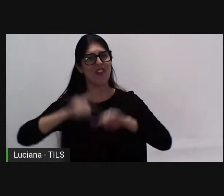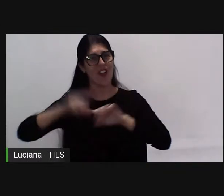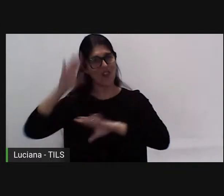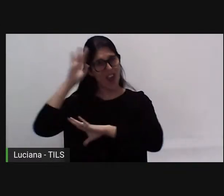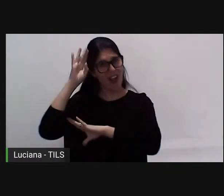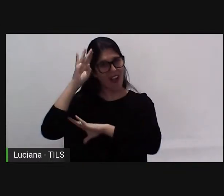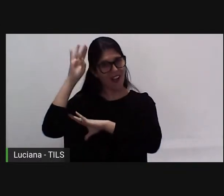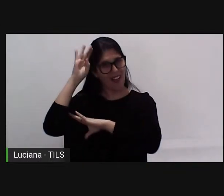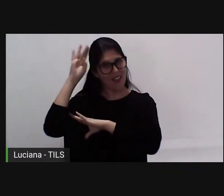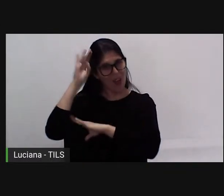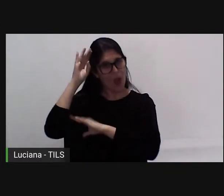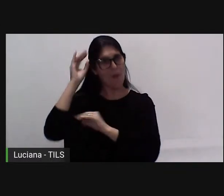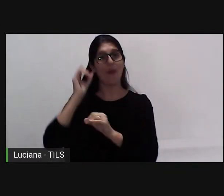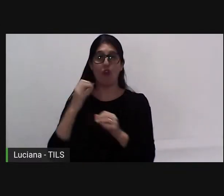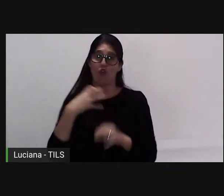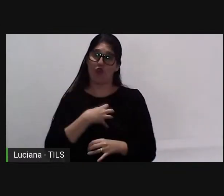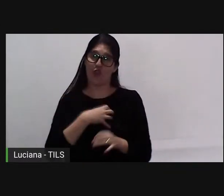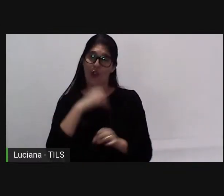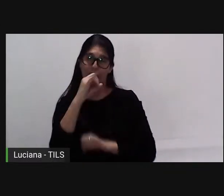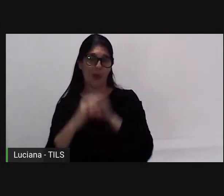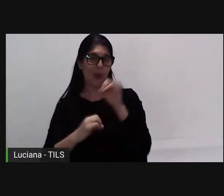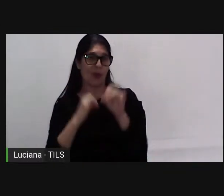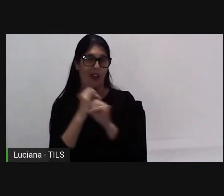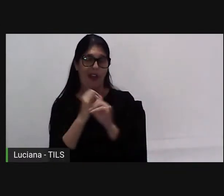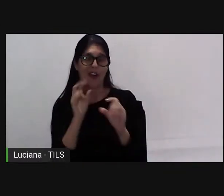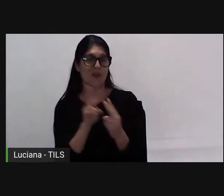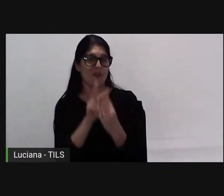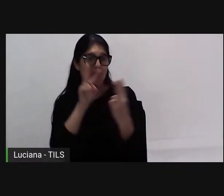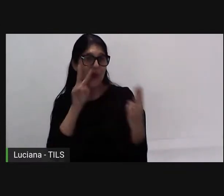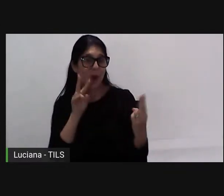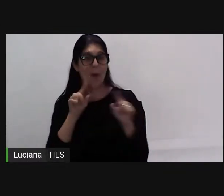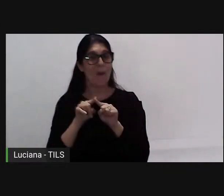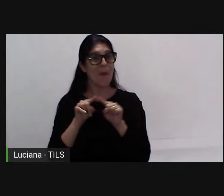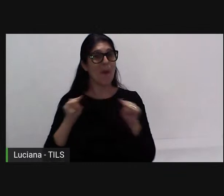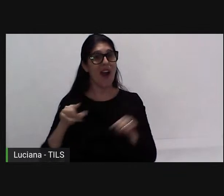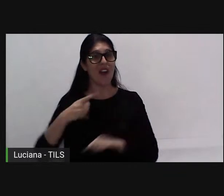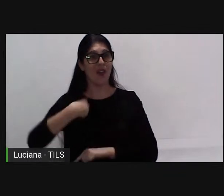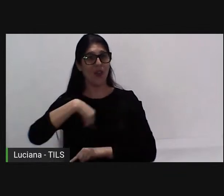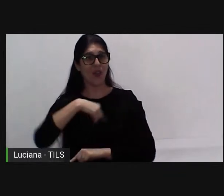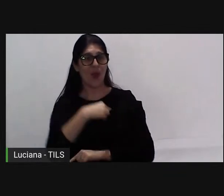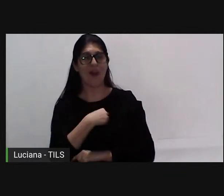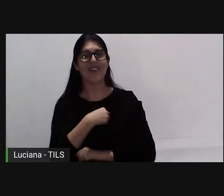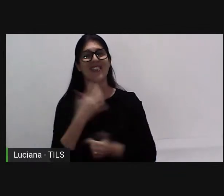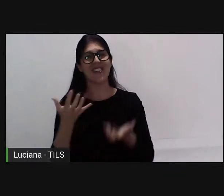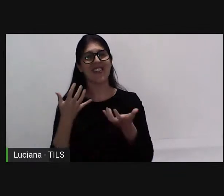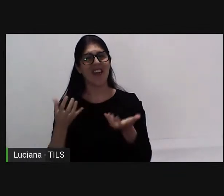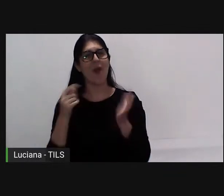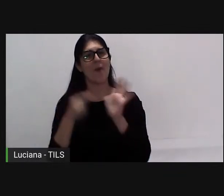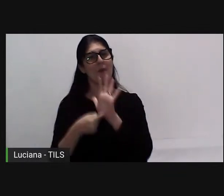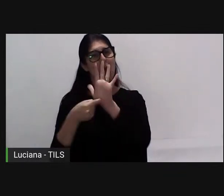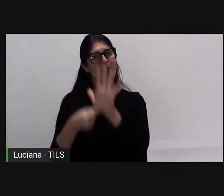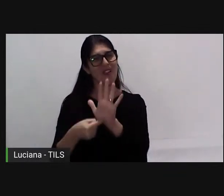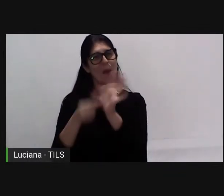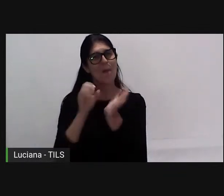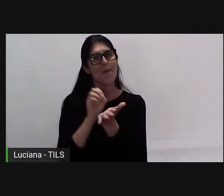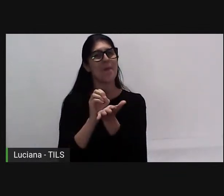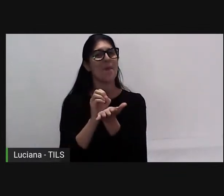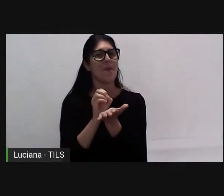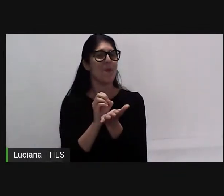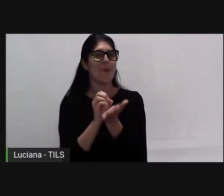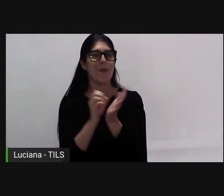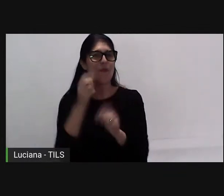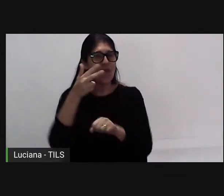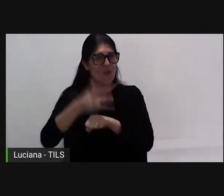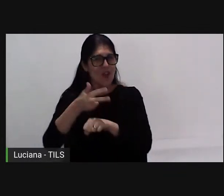forma online, à distância. E por isso trazemos uma mensagem do nosso